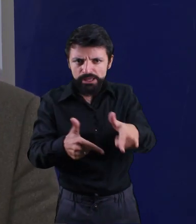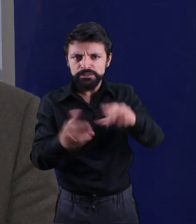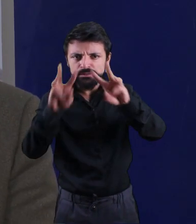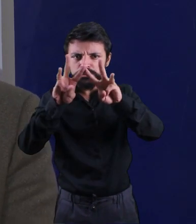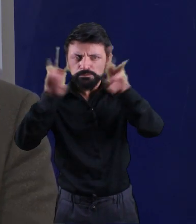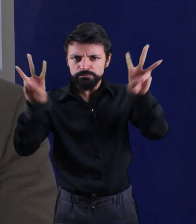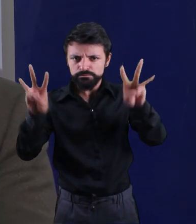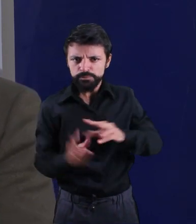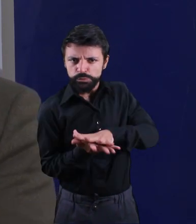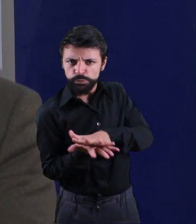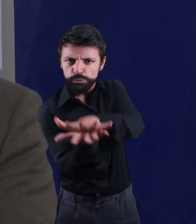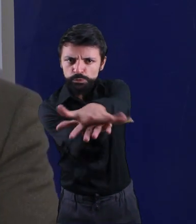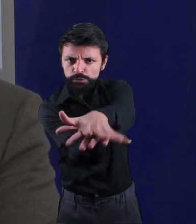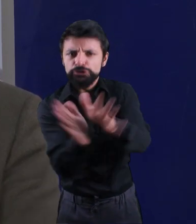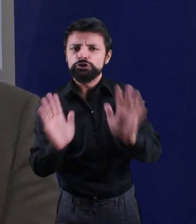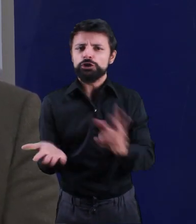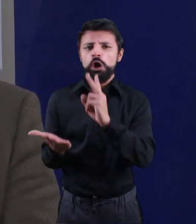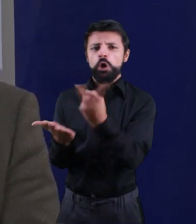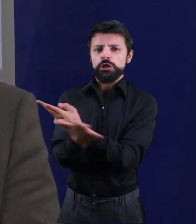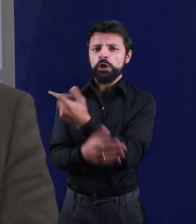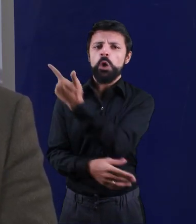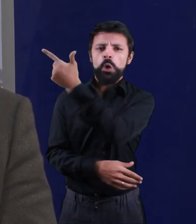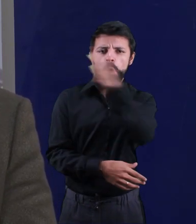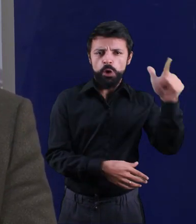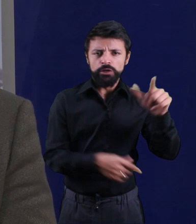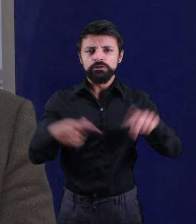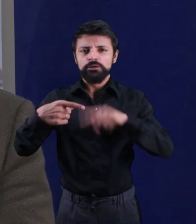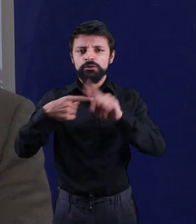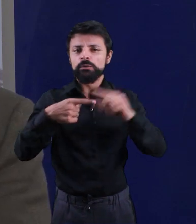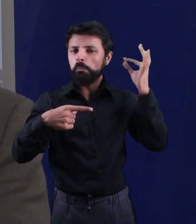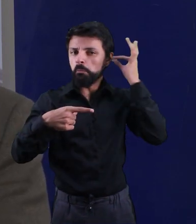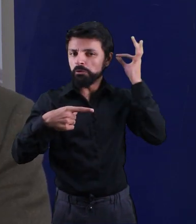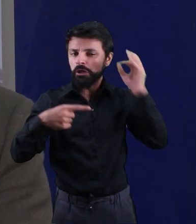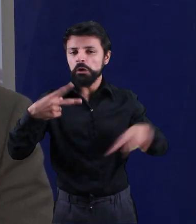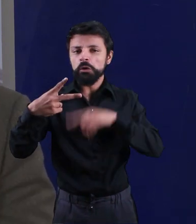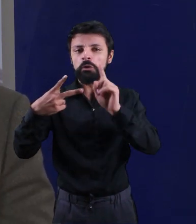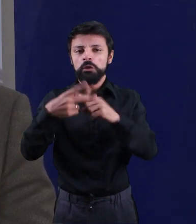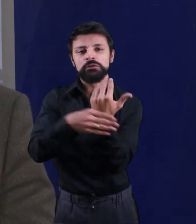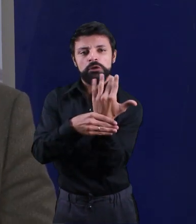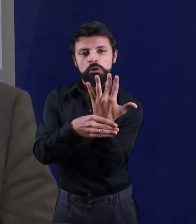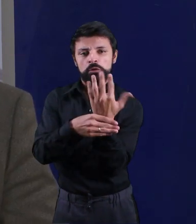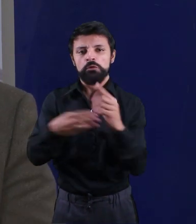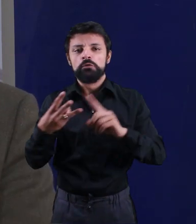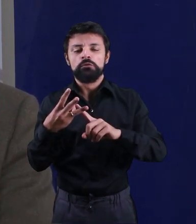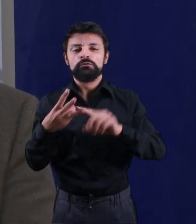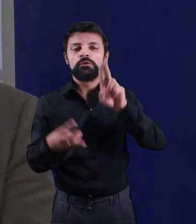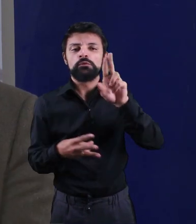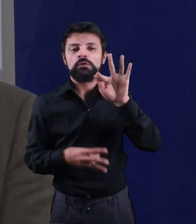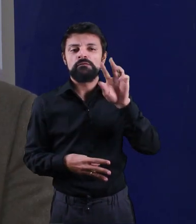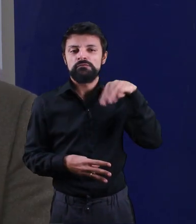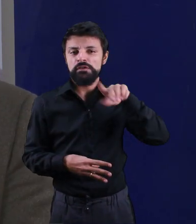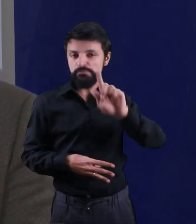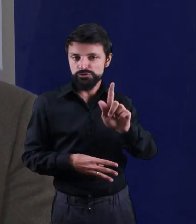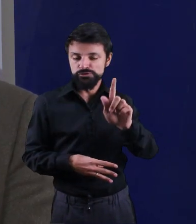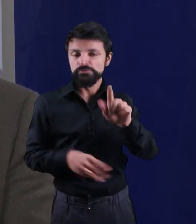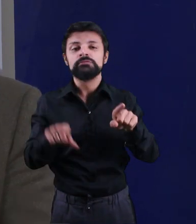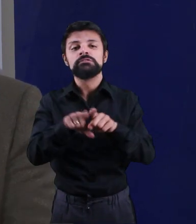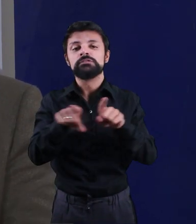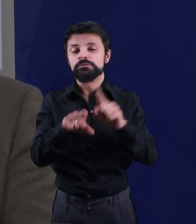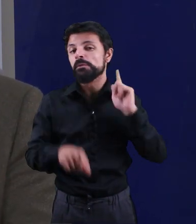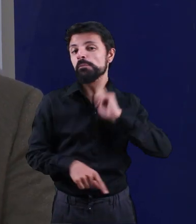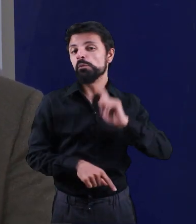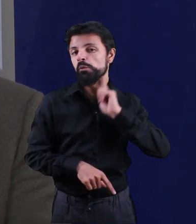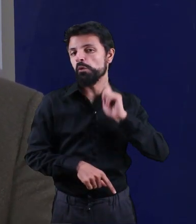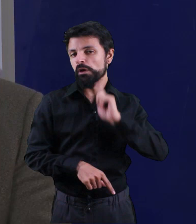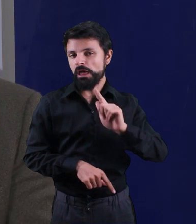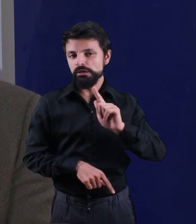universidade a exemplo do que já ocorreu com outras universidades públicas como o rpg a ufrgs a ufmg ea federal de goiás é